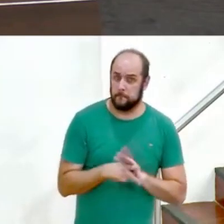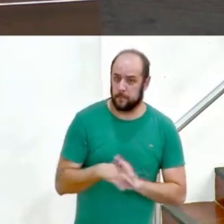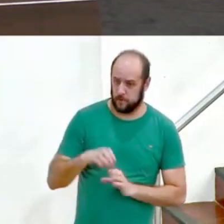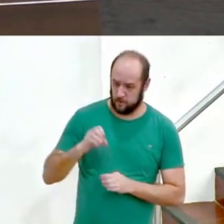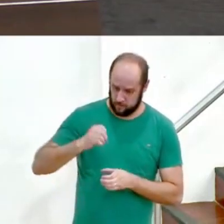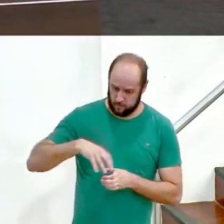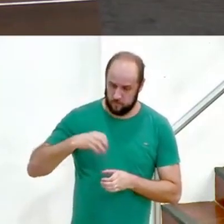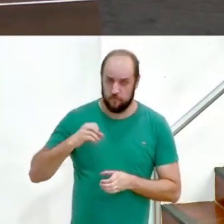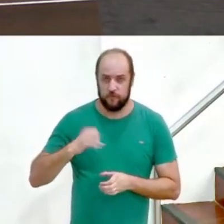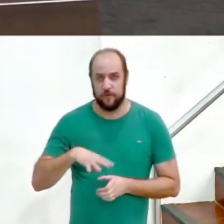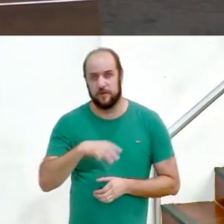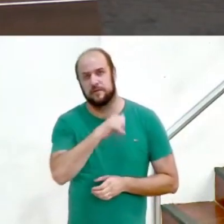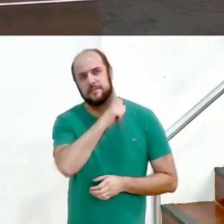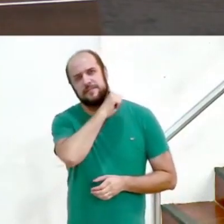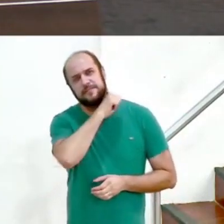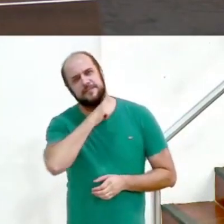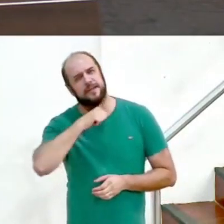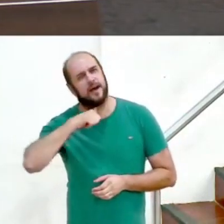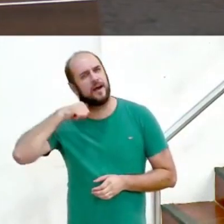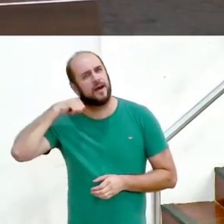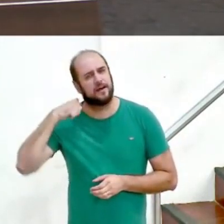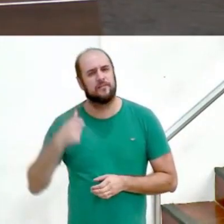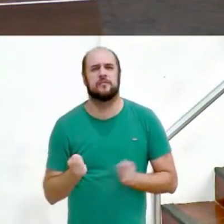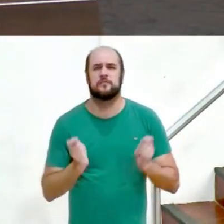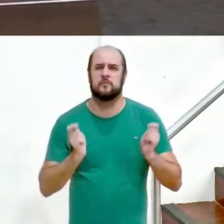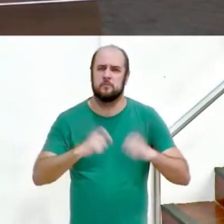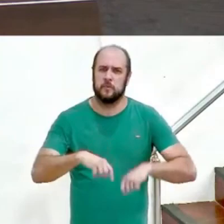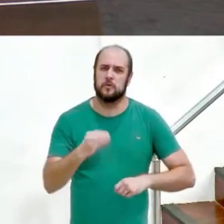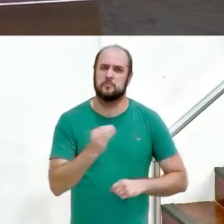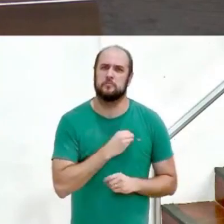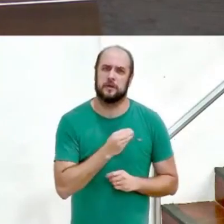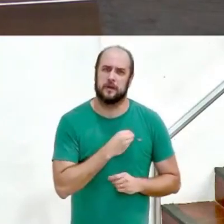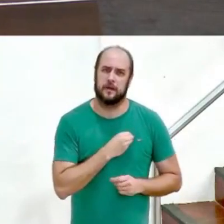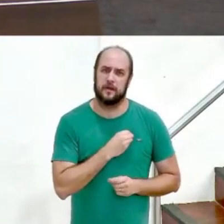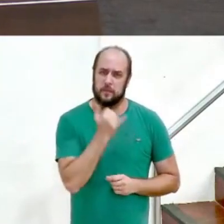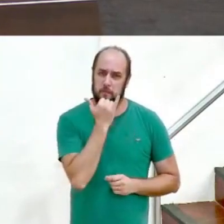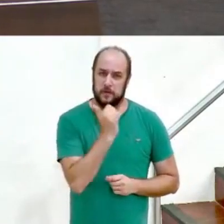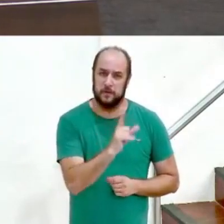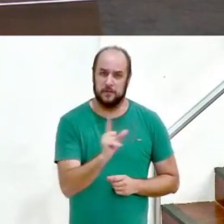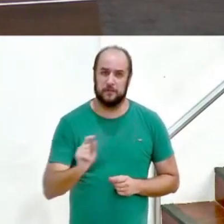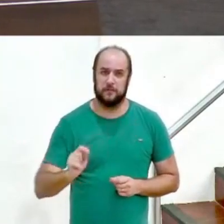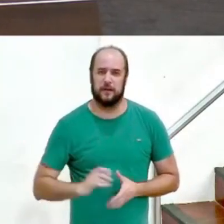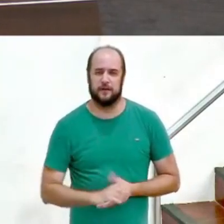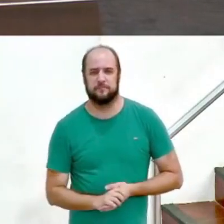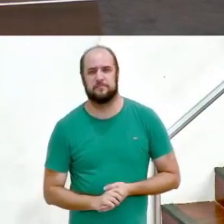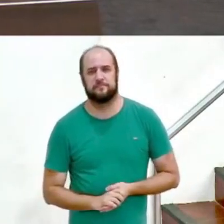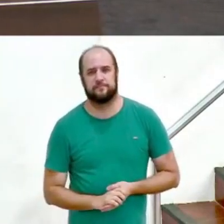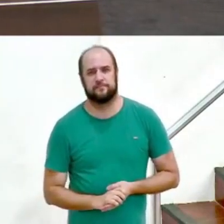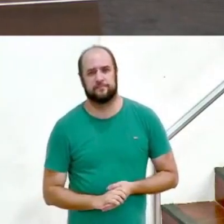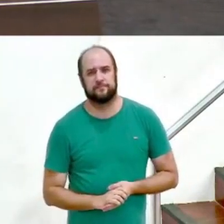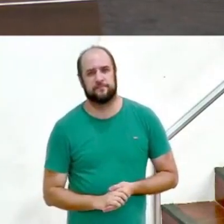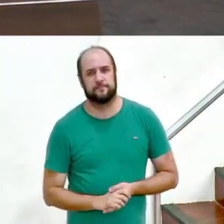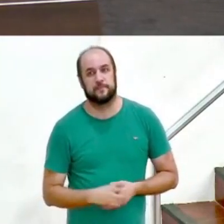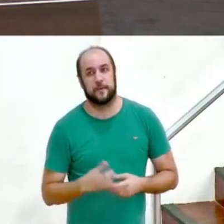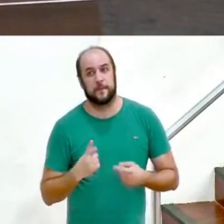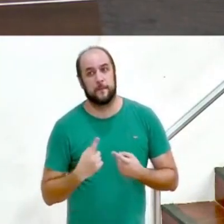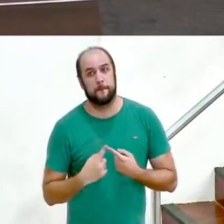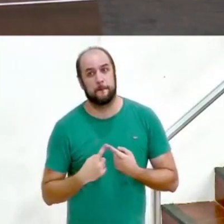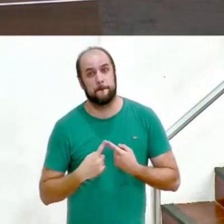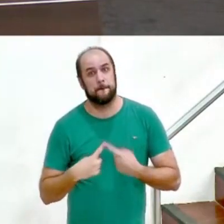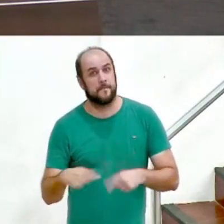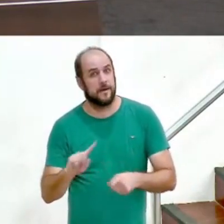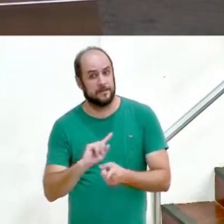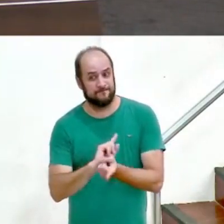oferta ou um sacrifício para que os seus pecados fossem perdoados. Mas ao contraponto